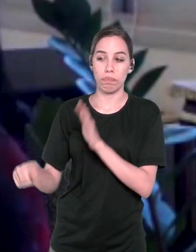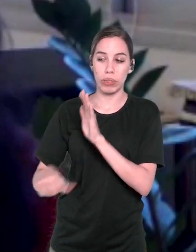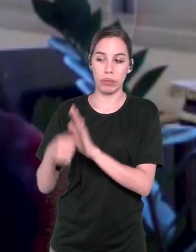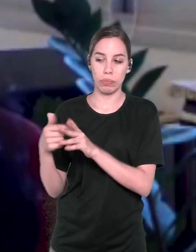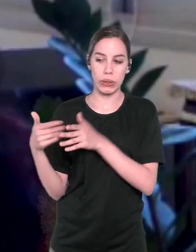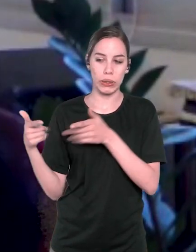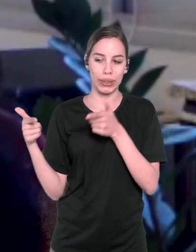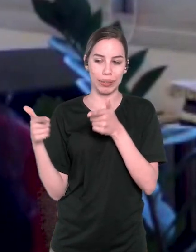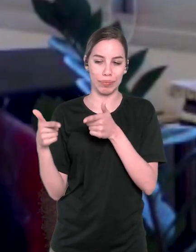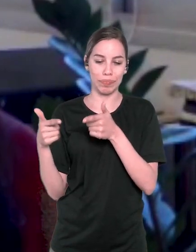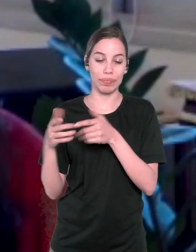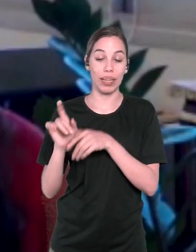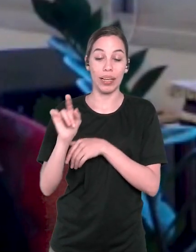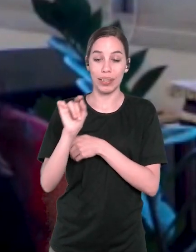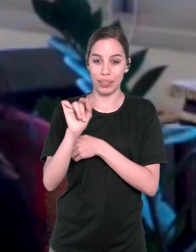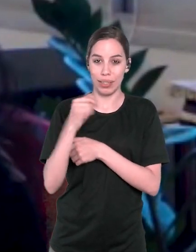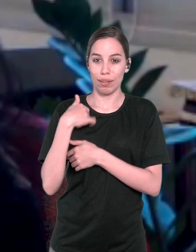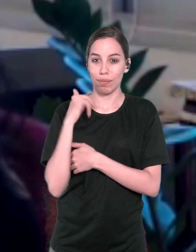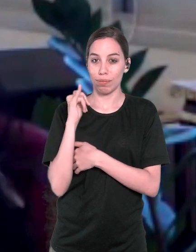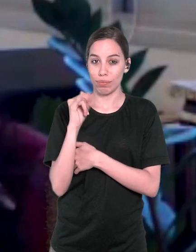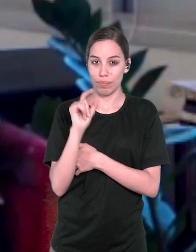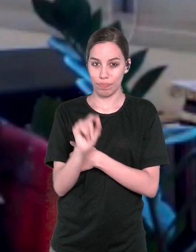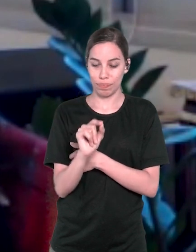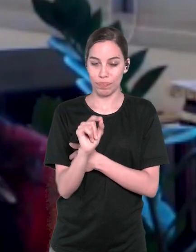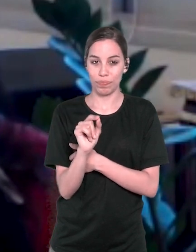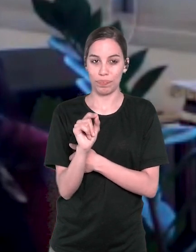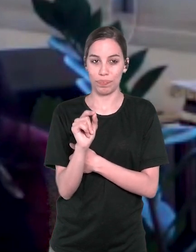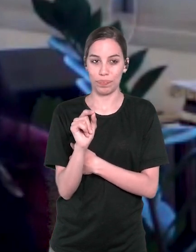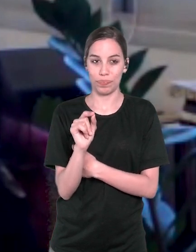provocação, eu diria que a,